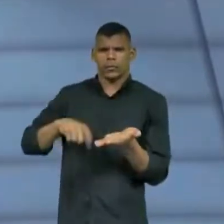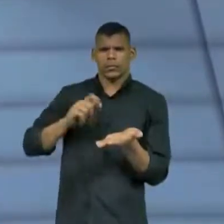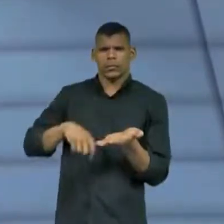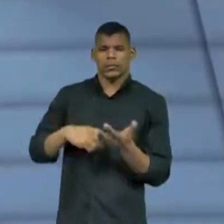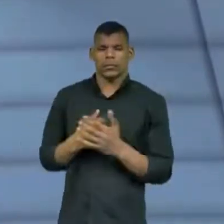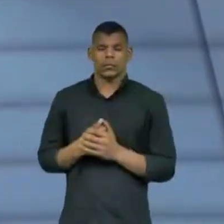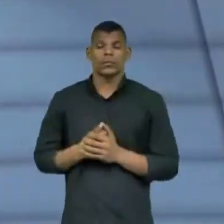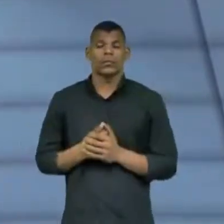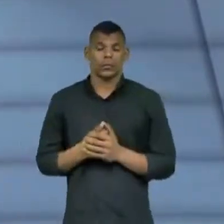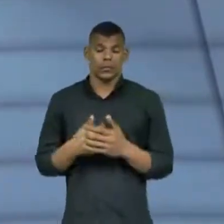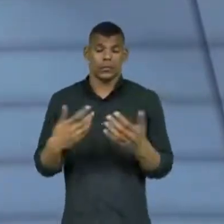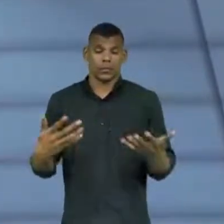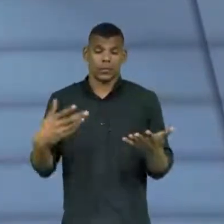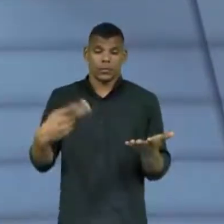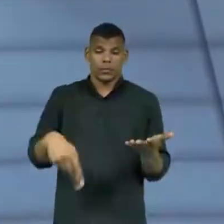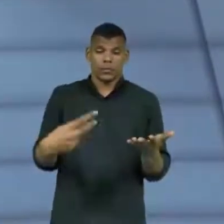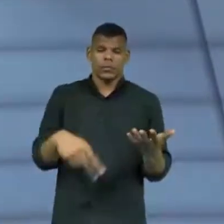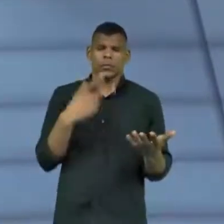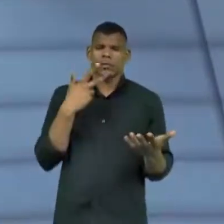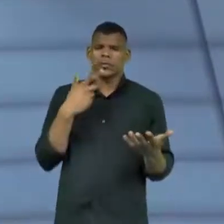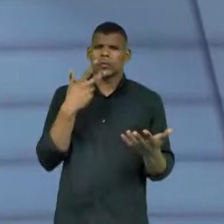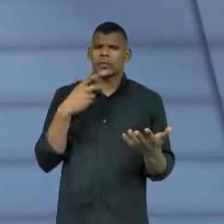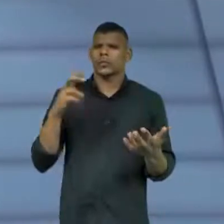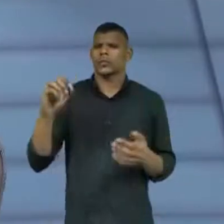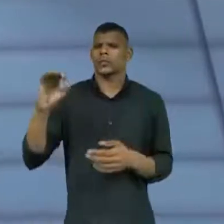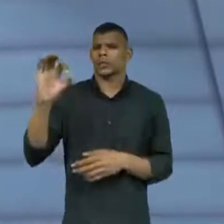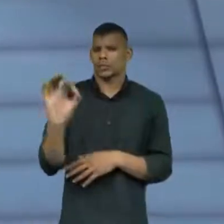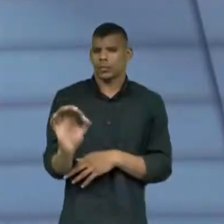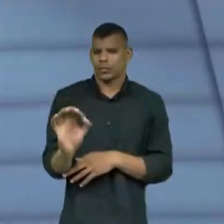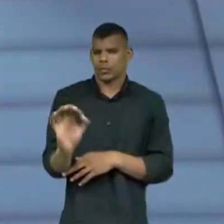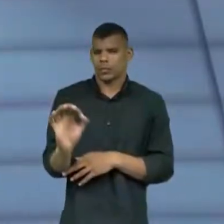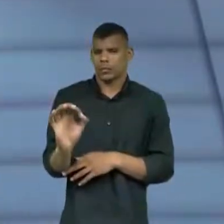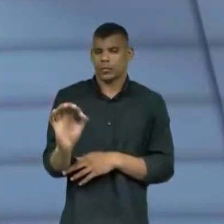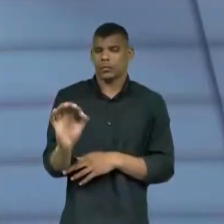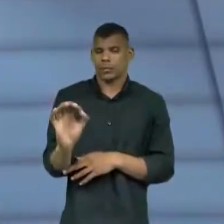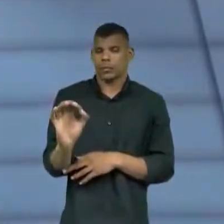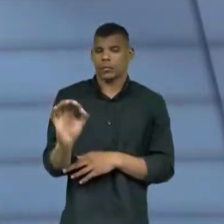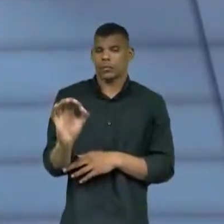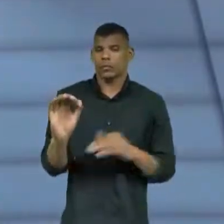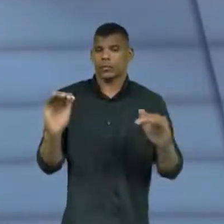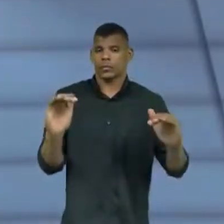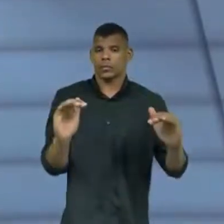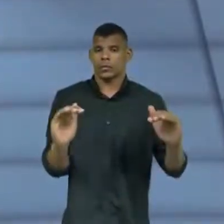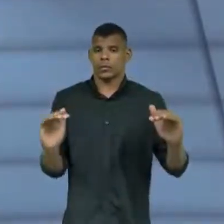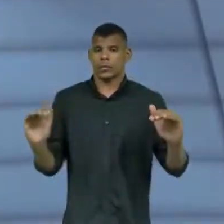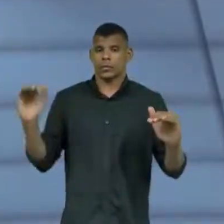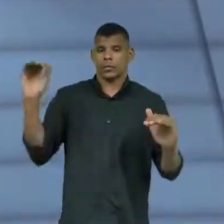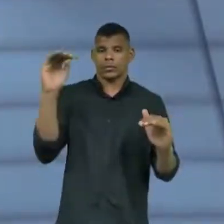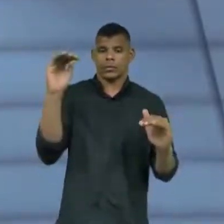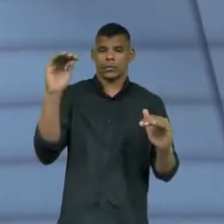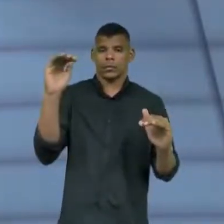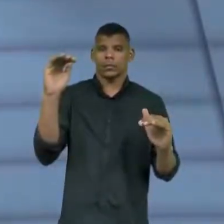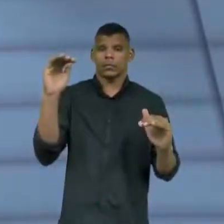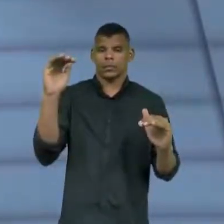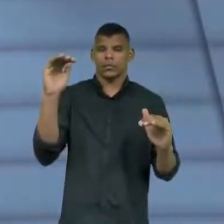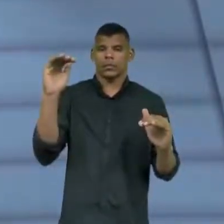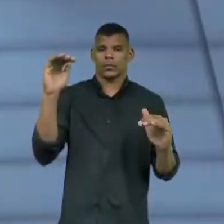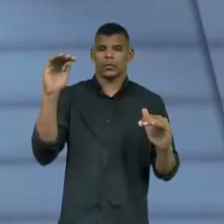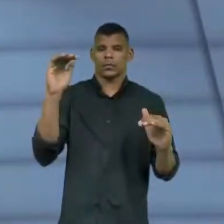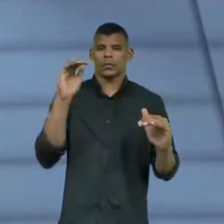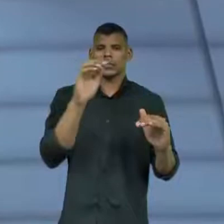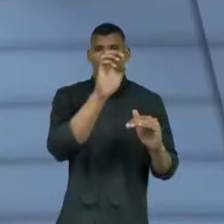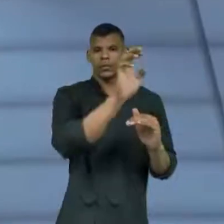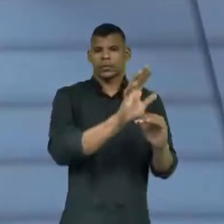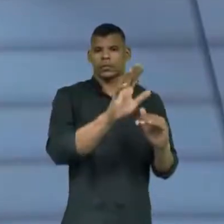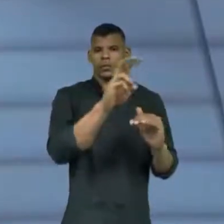esperada no Ceará, ela é cerca de 50% acima da média dos parques eólicos que tem na